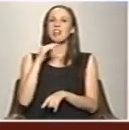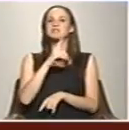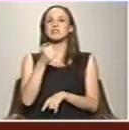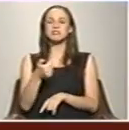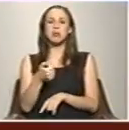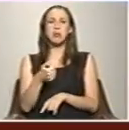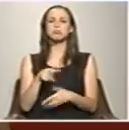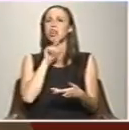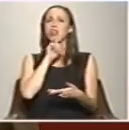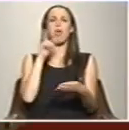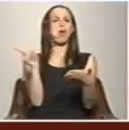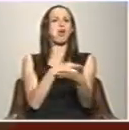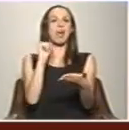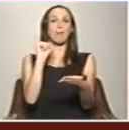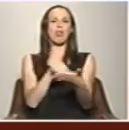mexer num iPad.